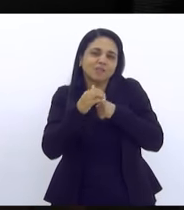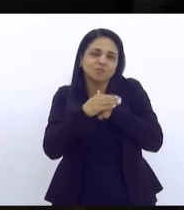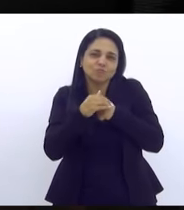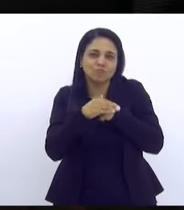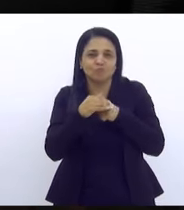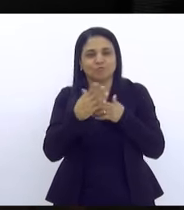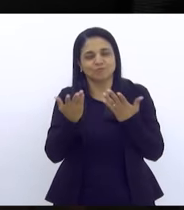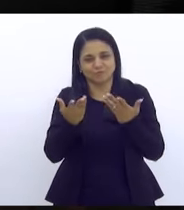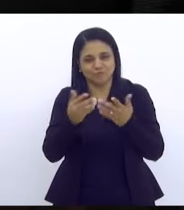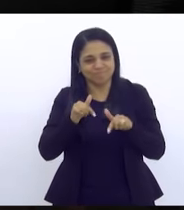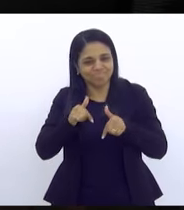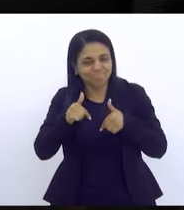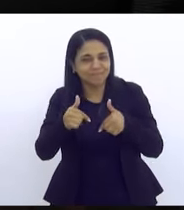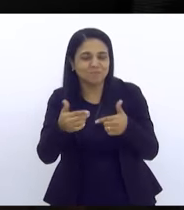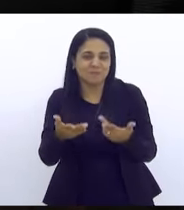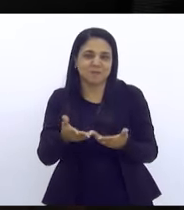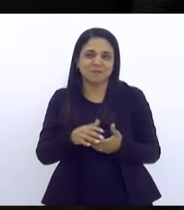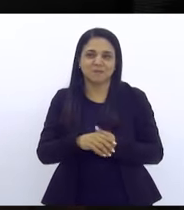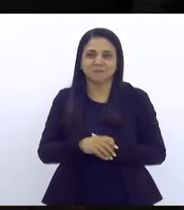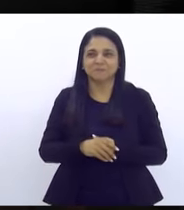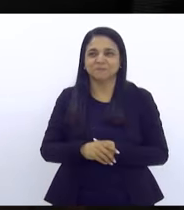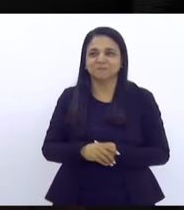faz. Muito carinhoso.